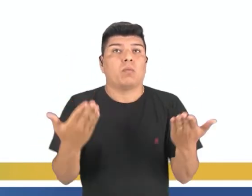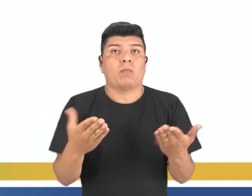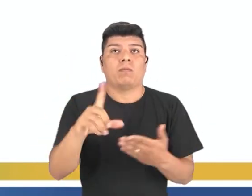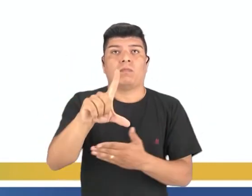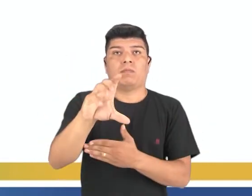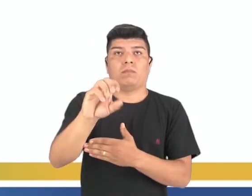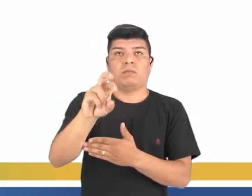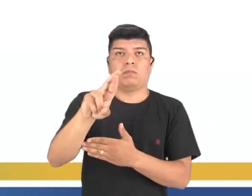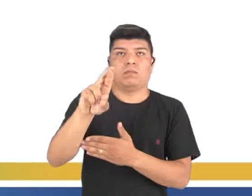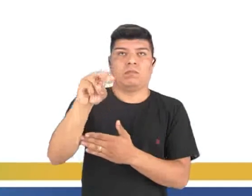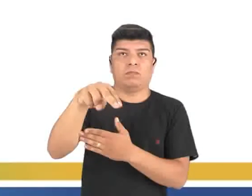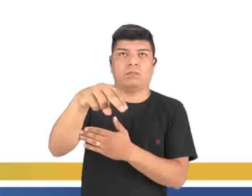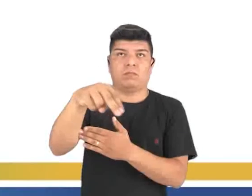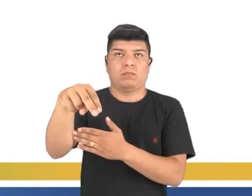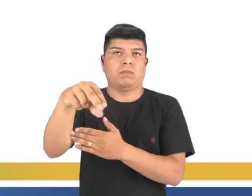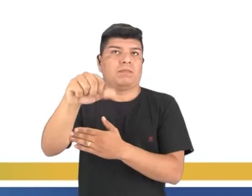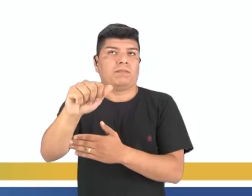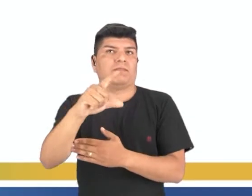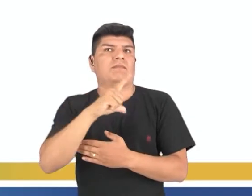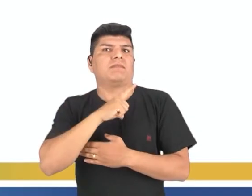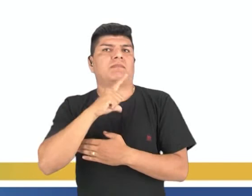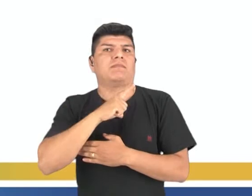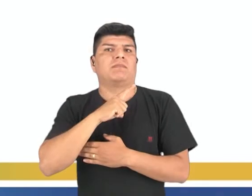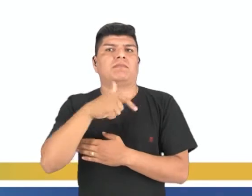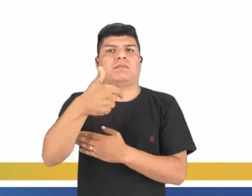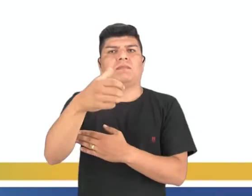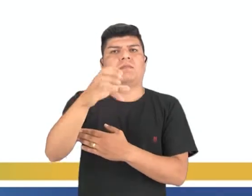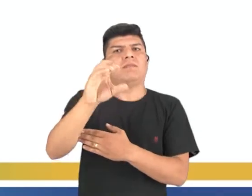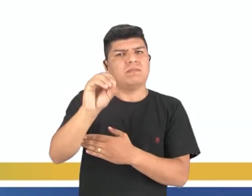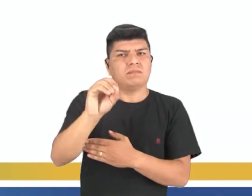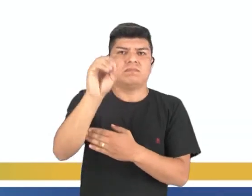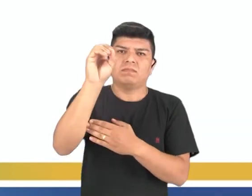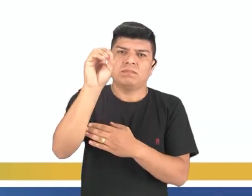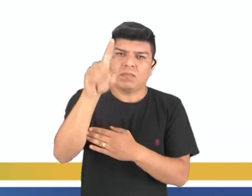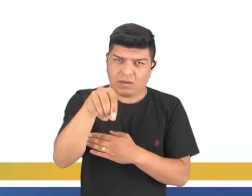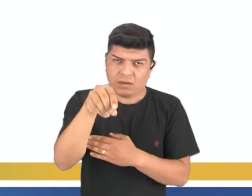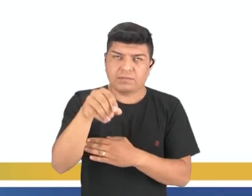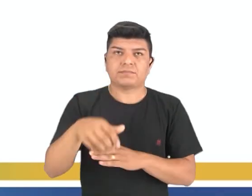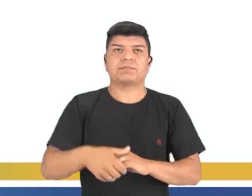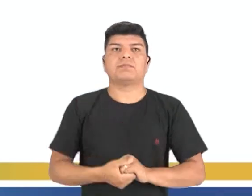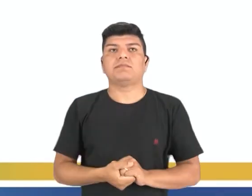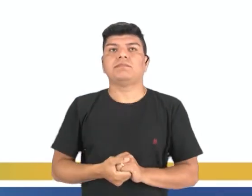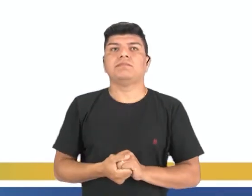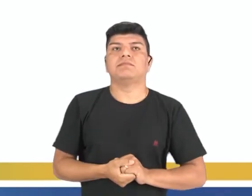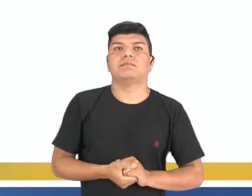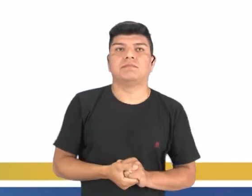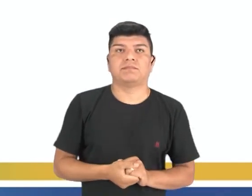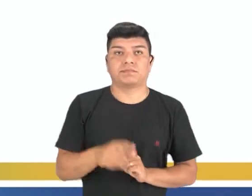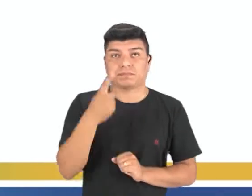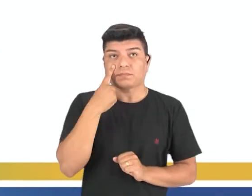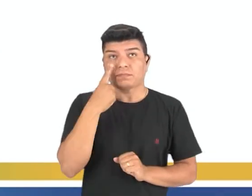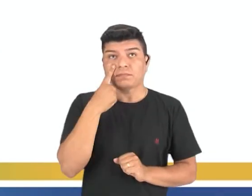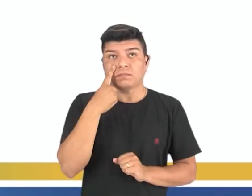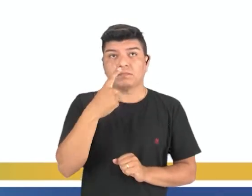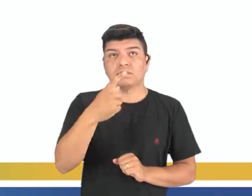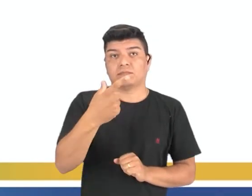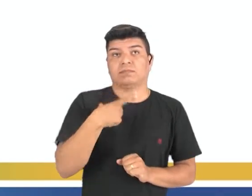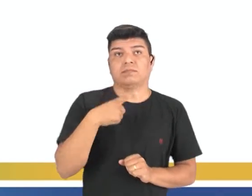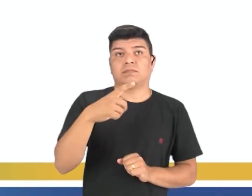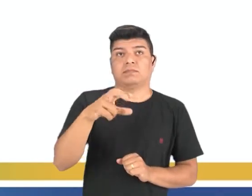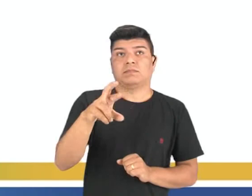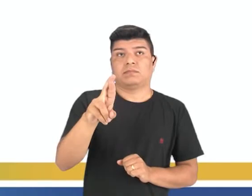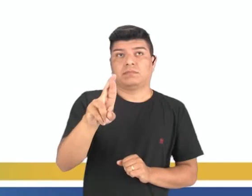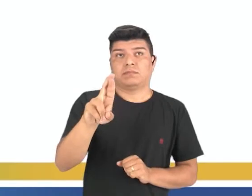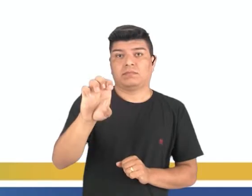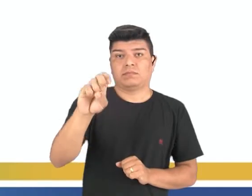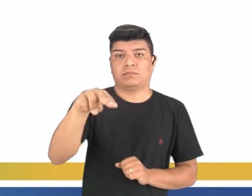Lorena também vai dobrar? Observe que embora, né, aí enquanto a idade de Renato cresce, a